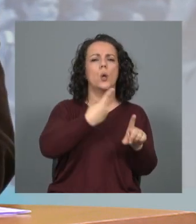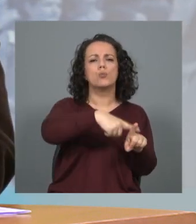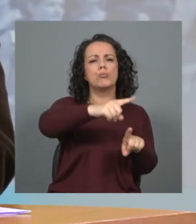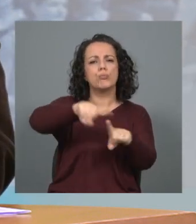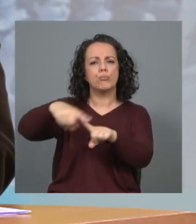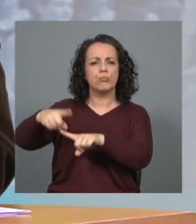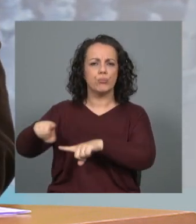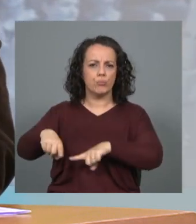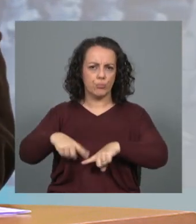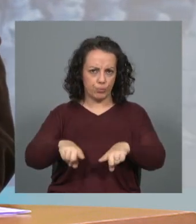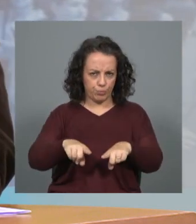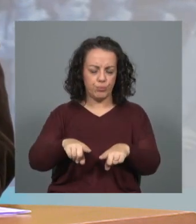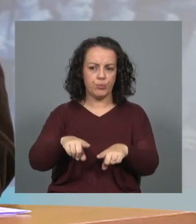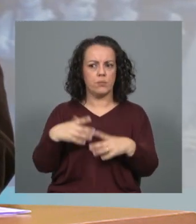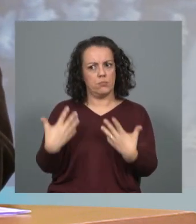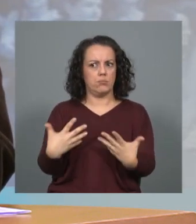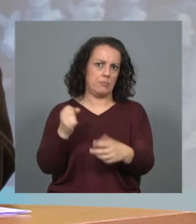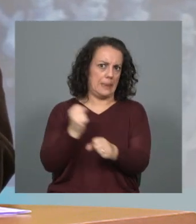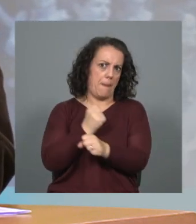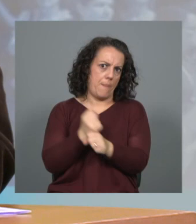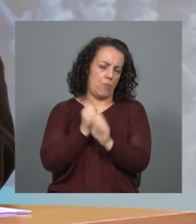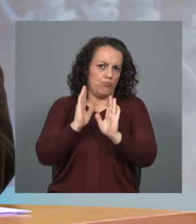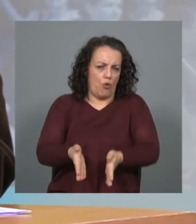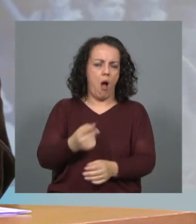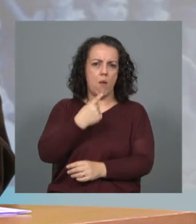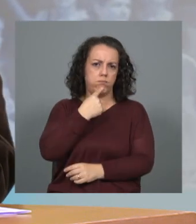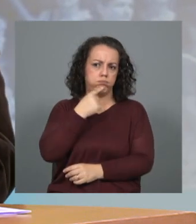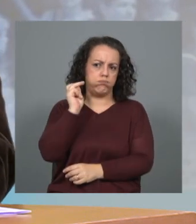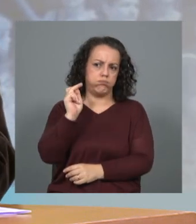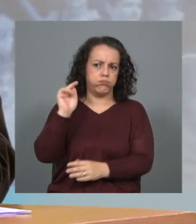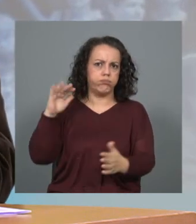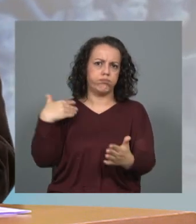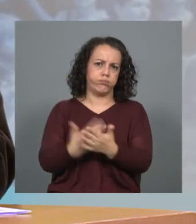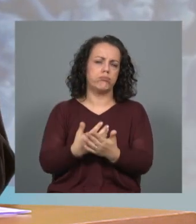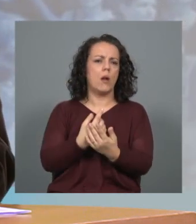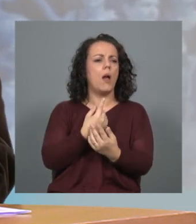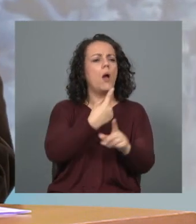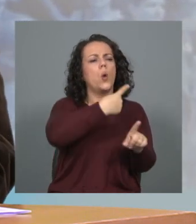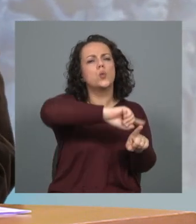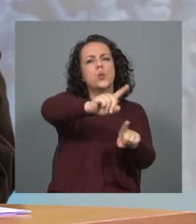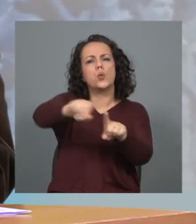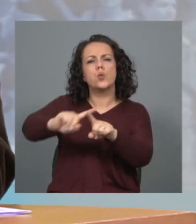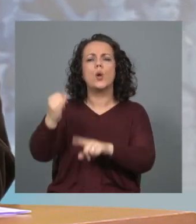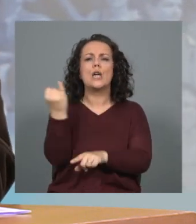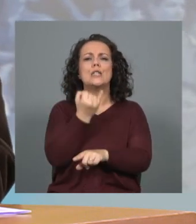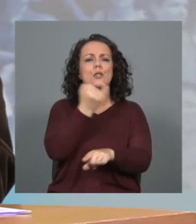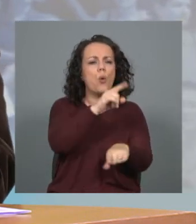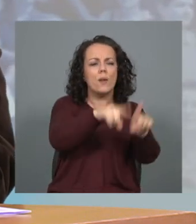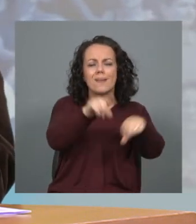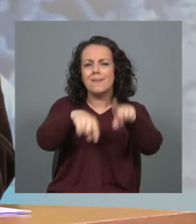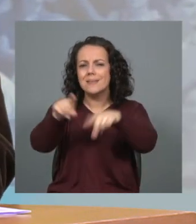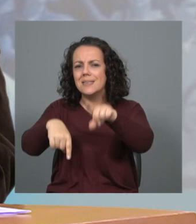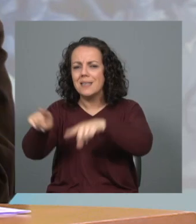estão neste momento com um trabalho que já é de anos, portanto, há uma grande diversidade de instituições, há uma grande diversidade